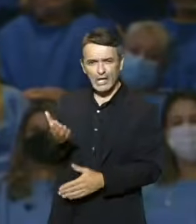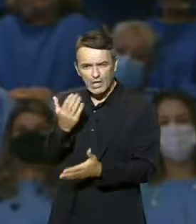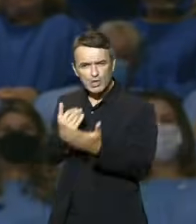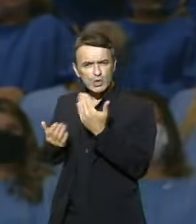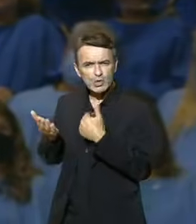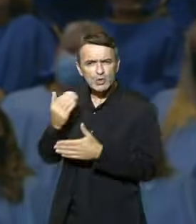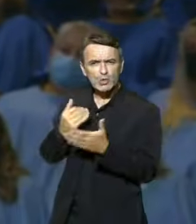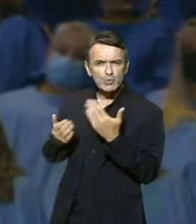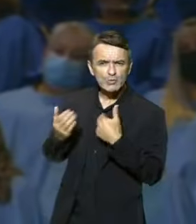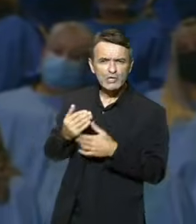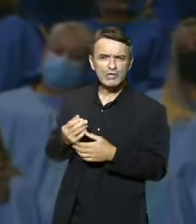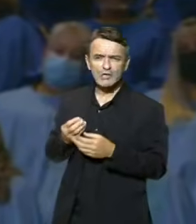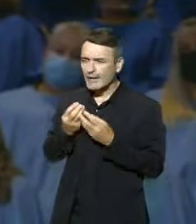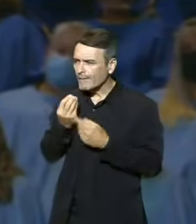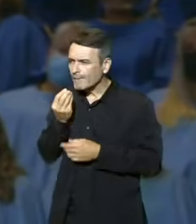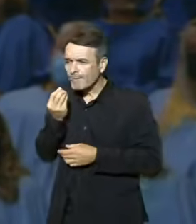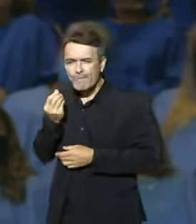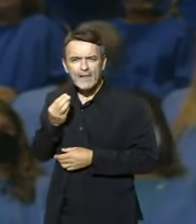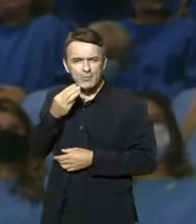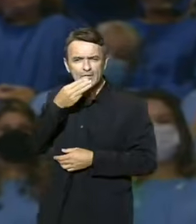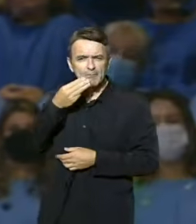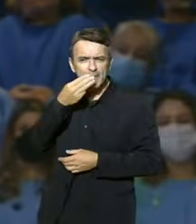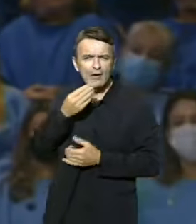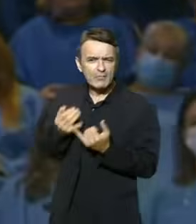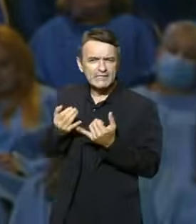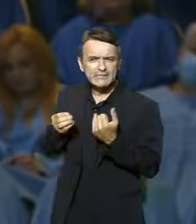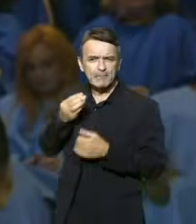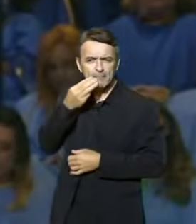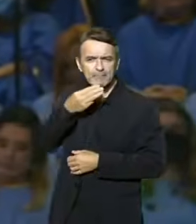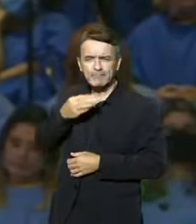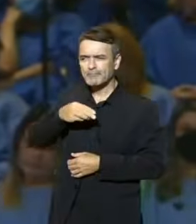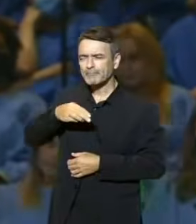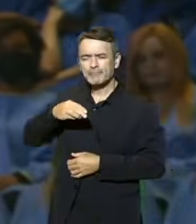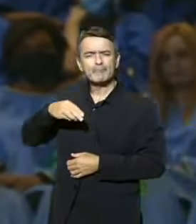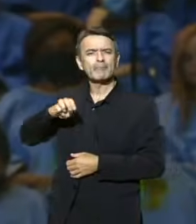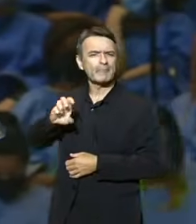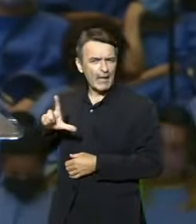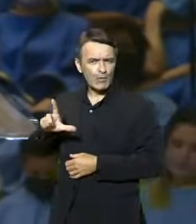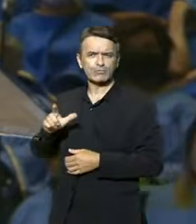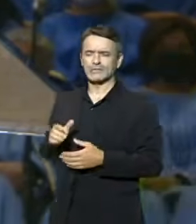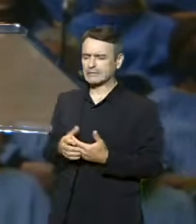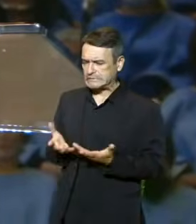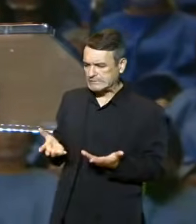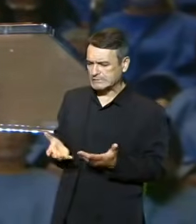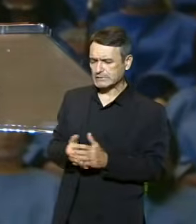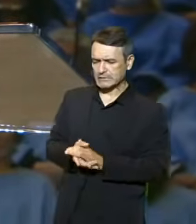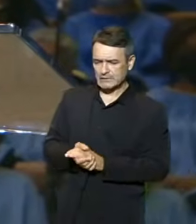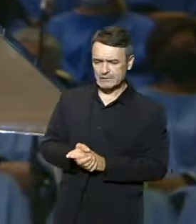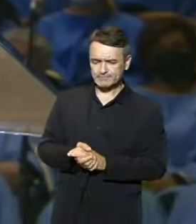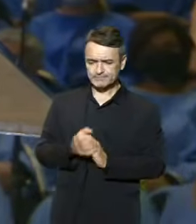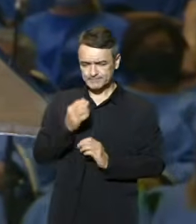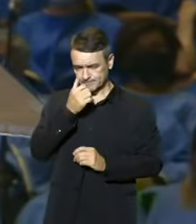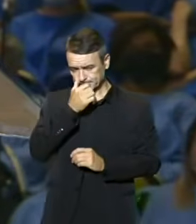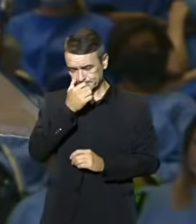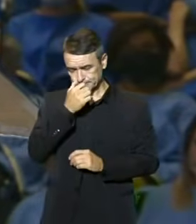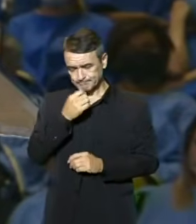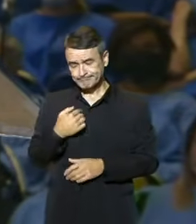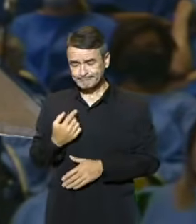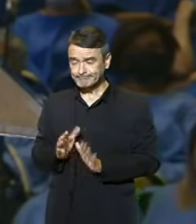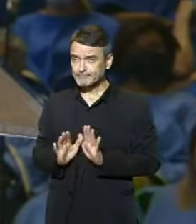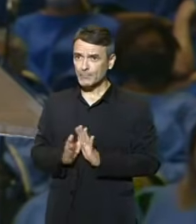sabor do mel. Eles tinham o que comer. Agora, eu posso entender